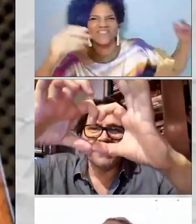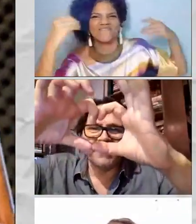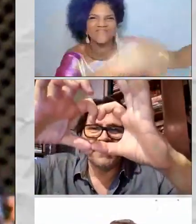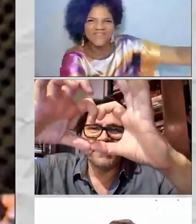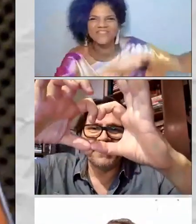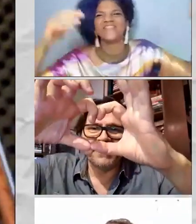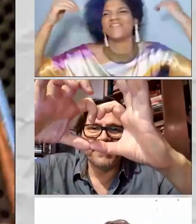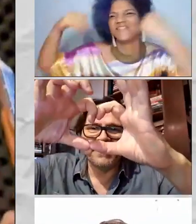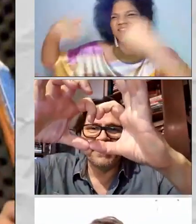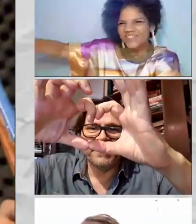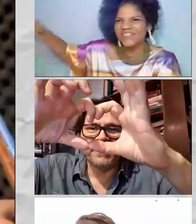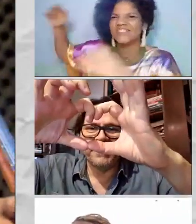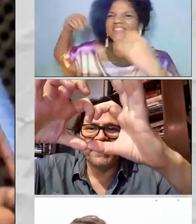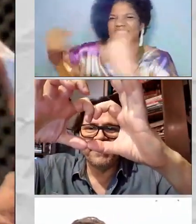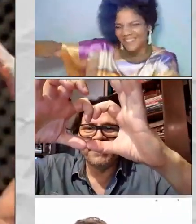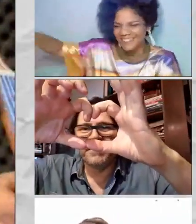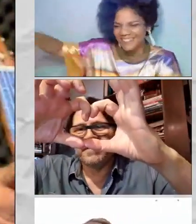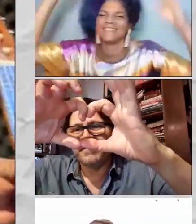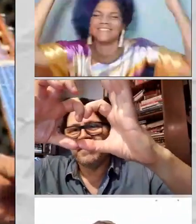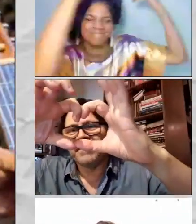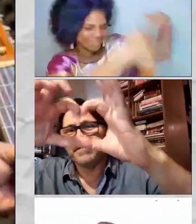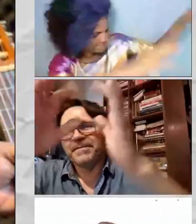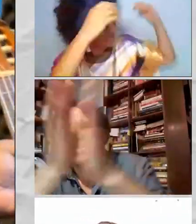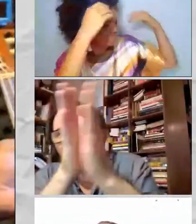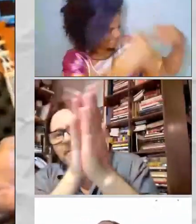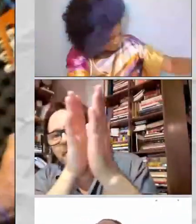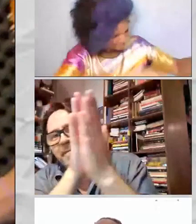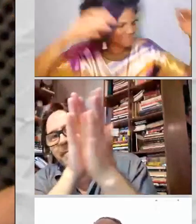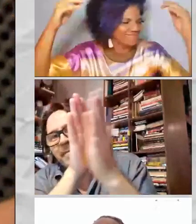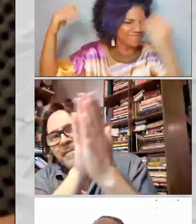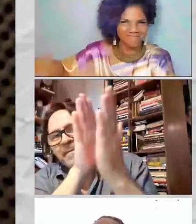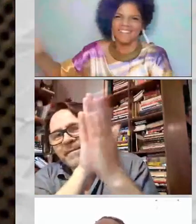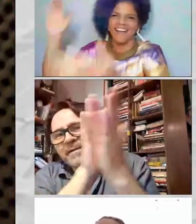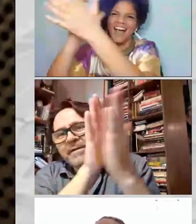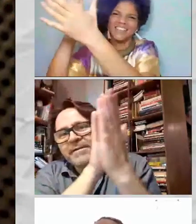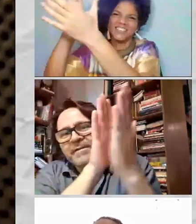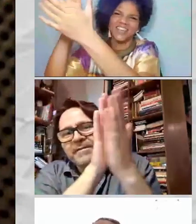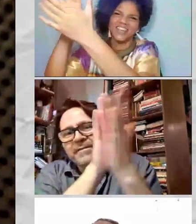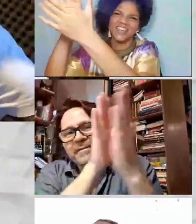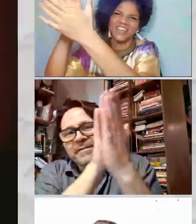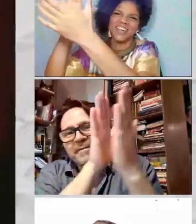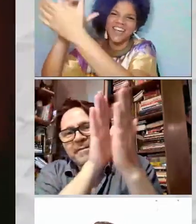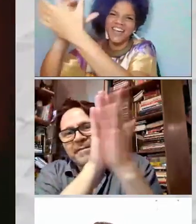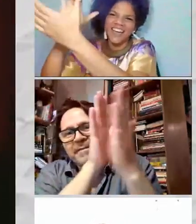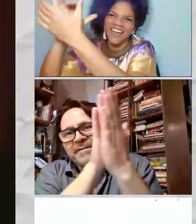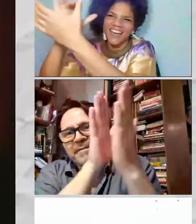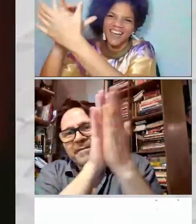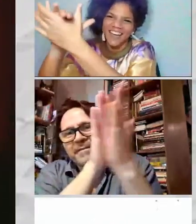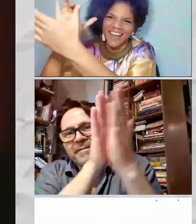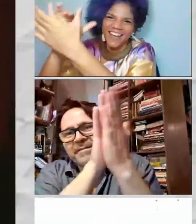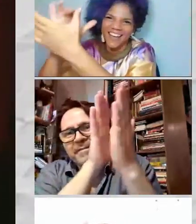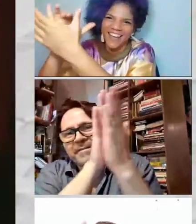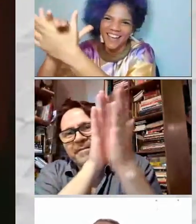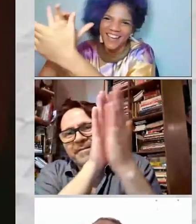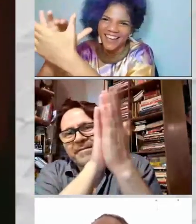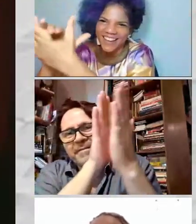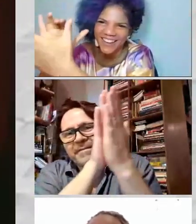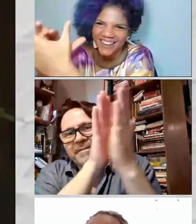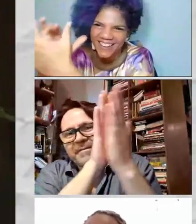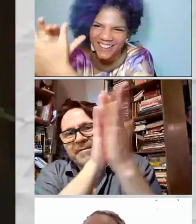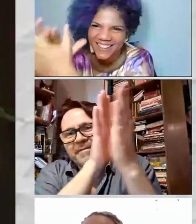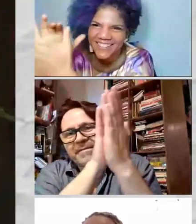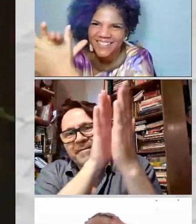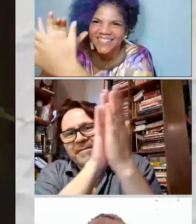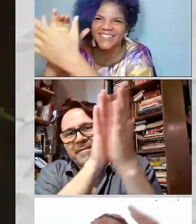a boca, axé pra gente, sempre. Obrigado, irmão. Obrigado. Um beijo. Obrigado, Lázaro. Obrigado,